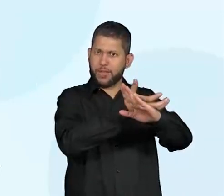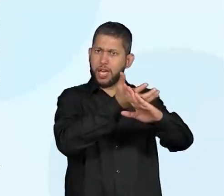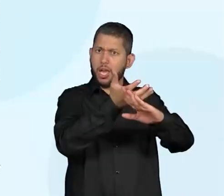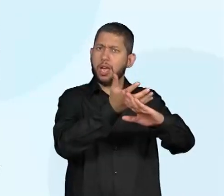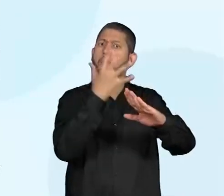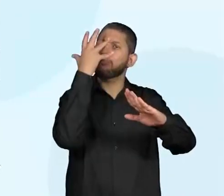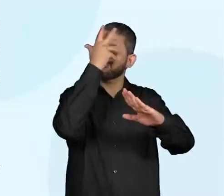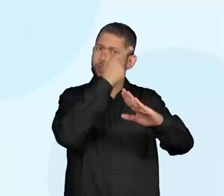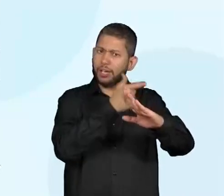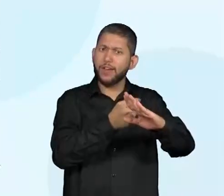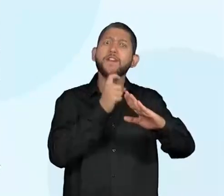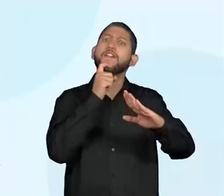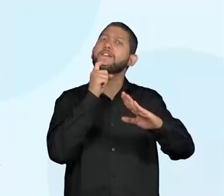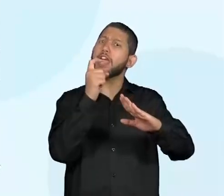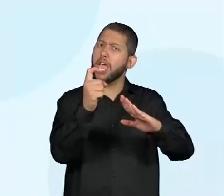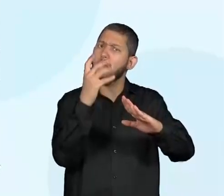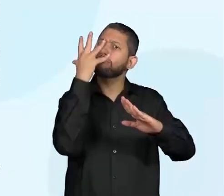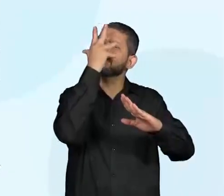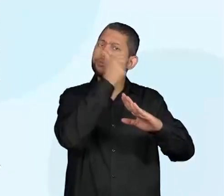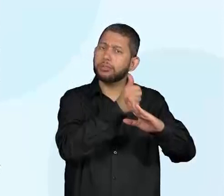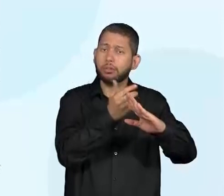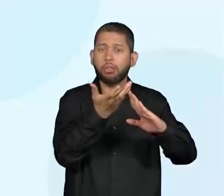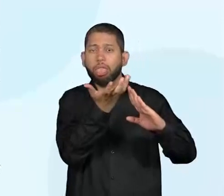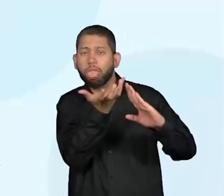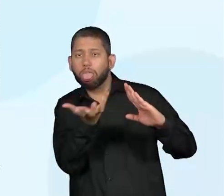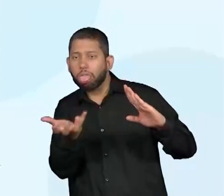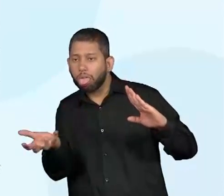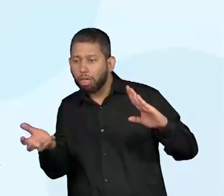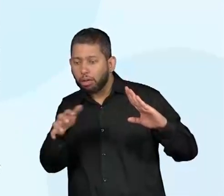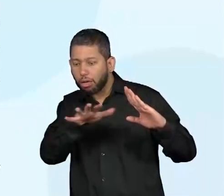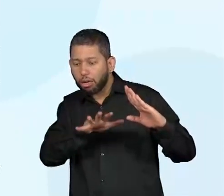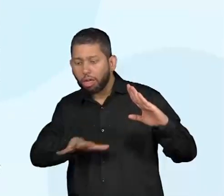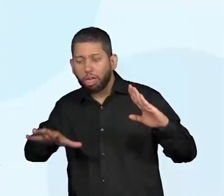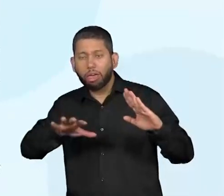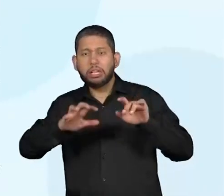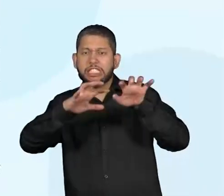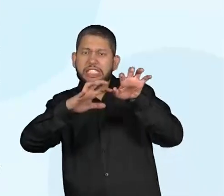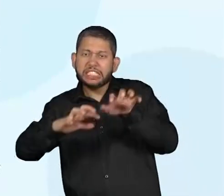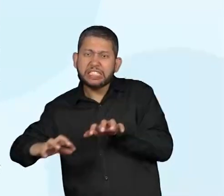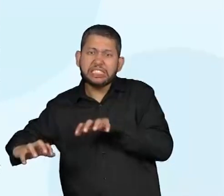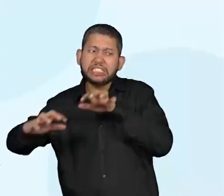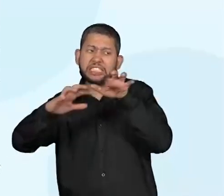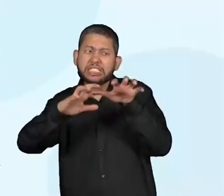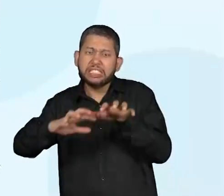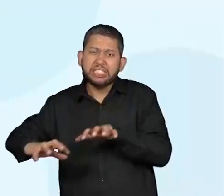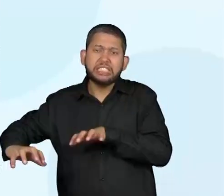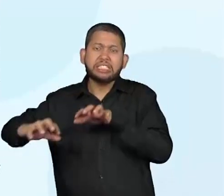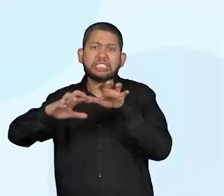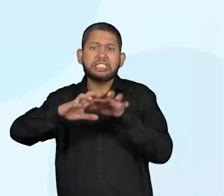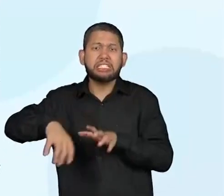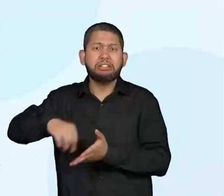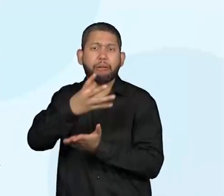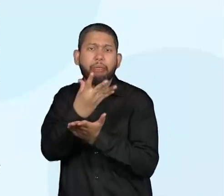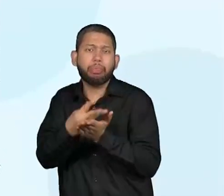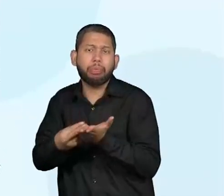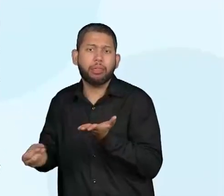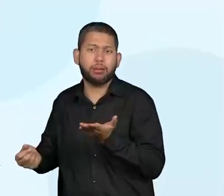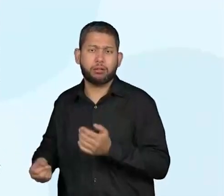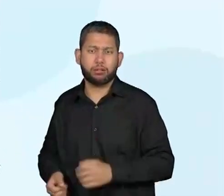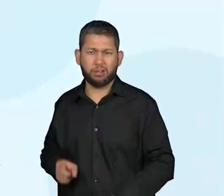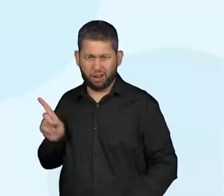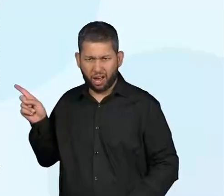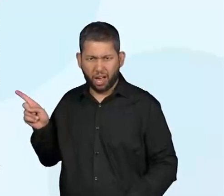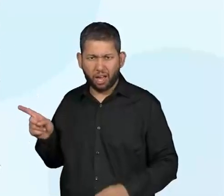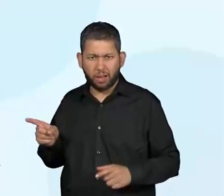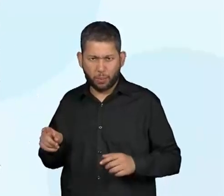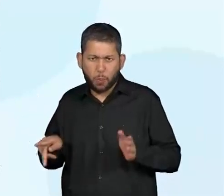montanhas verdes, tudo preservadinho. E aonde eles foram, extraíram muito. Isso daí não foi por uma população pequena, foi